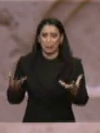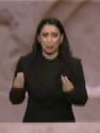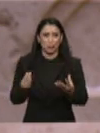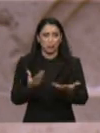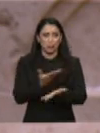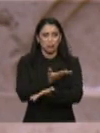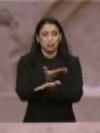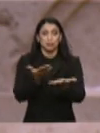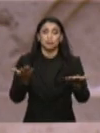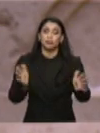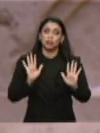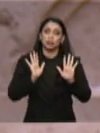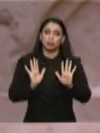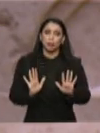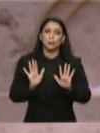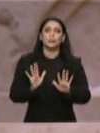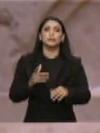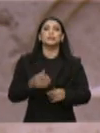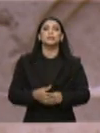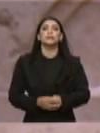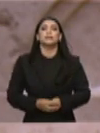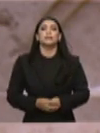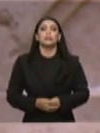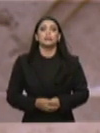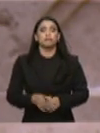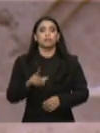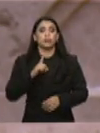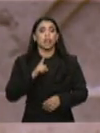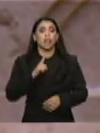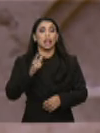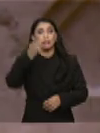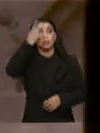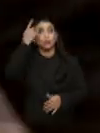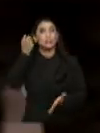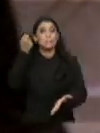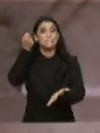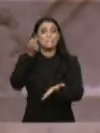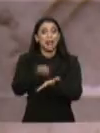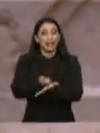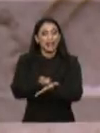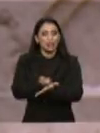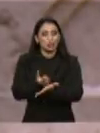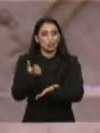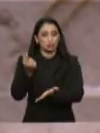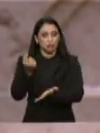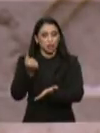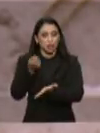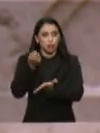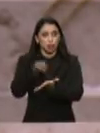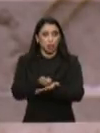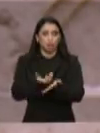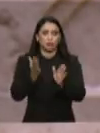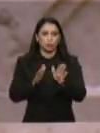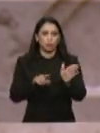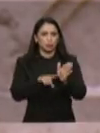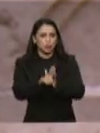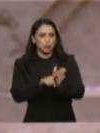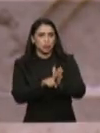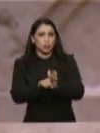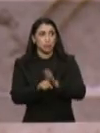agentes, temos também a questão dos financiadores. Ou seja, o Ministério Público, nesses 30 dias,